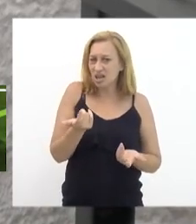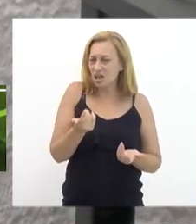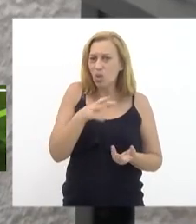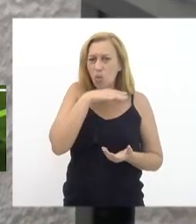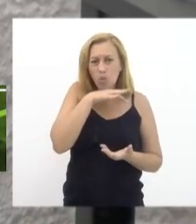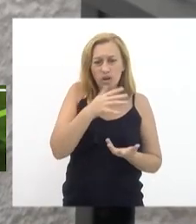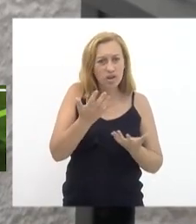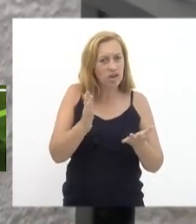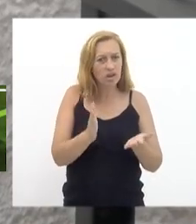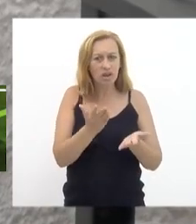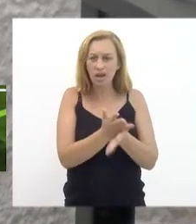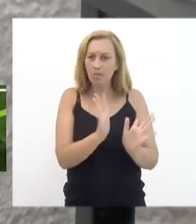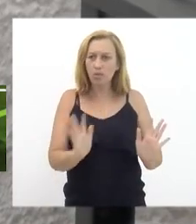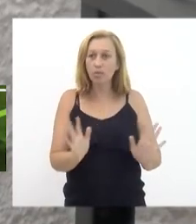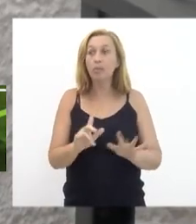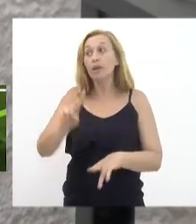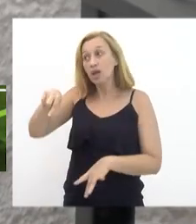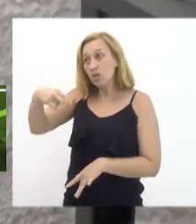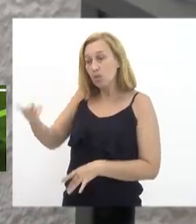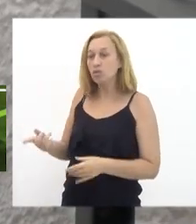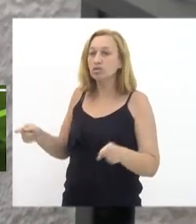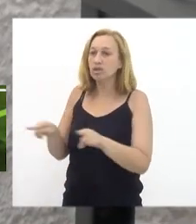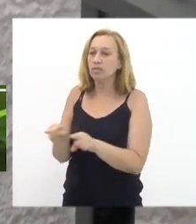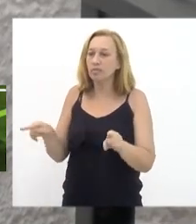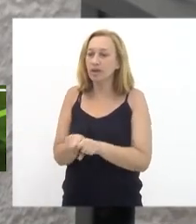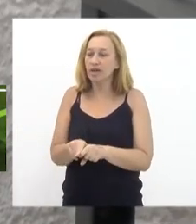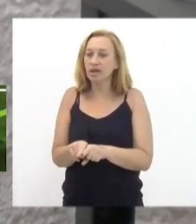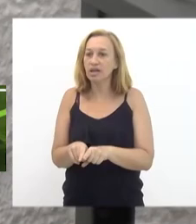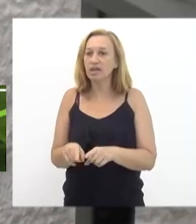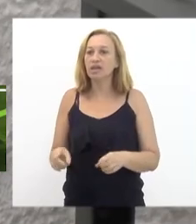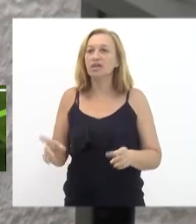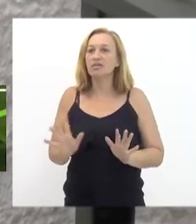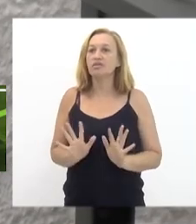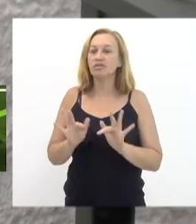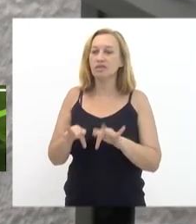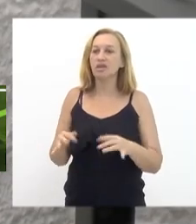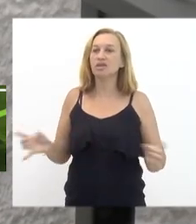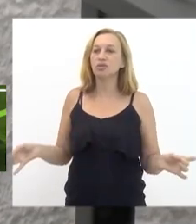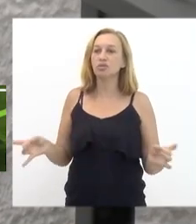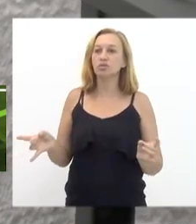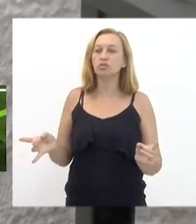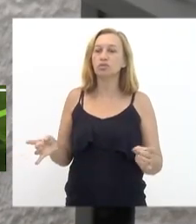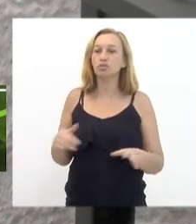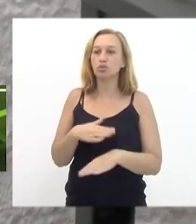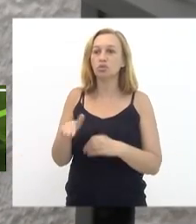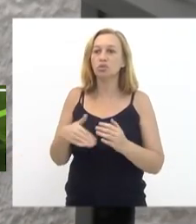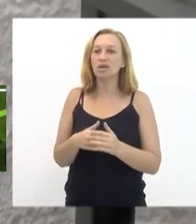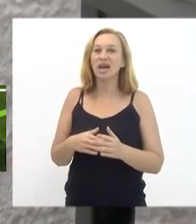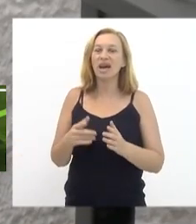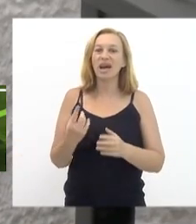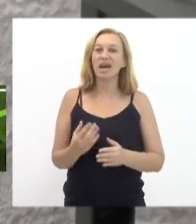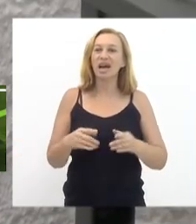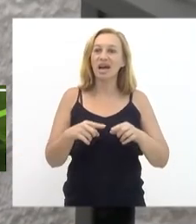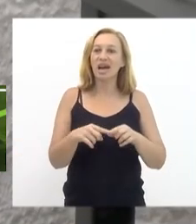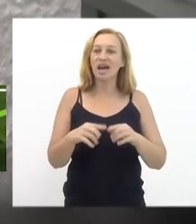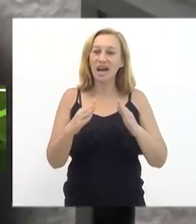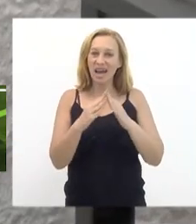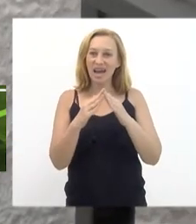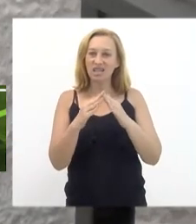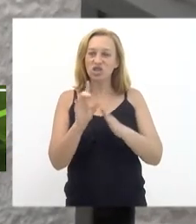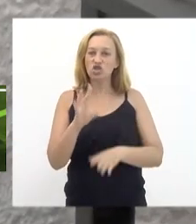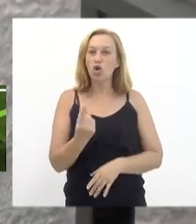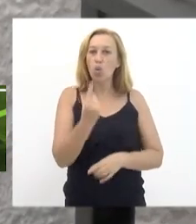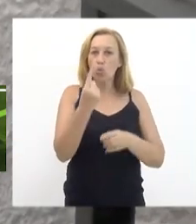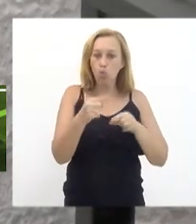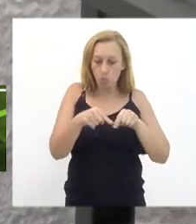e um outro problema que nós acabamos estamos tempo e terminamos todas para ver iniciados é caso de um quarto e como é que seu